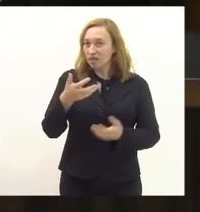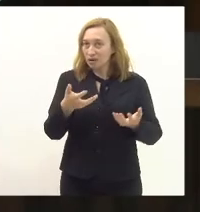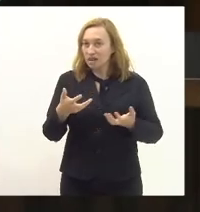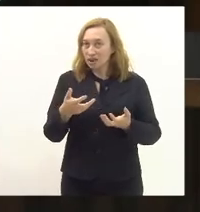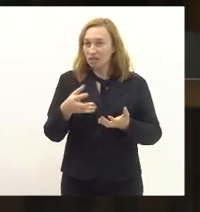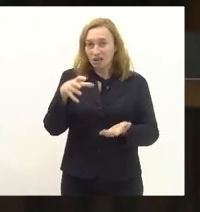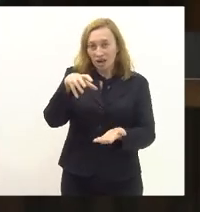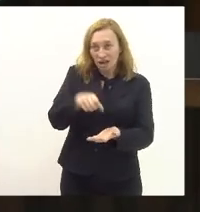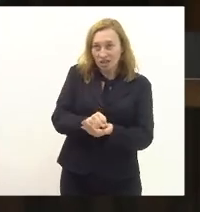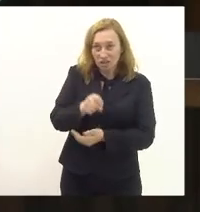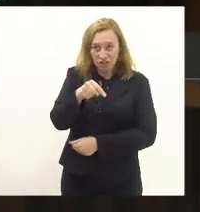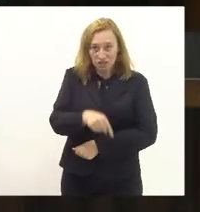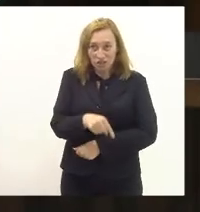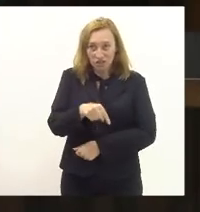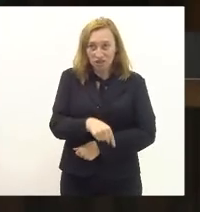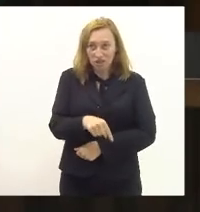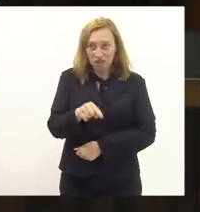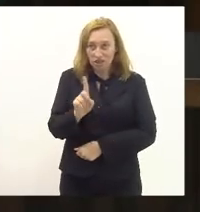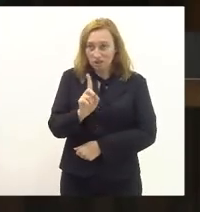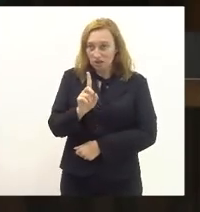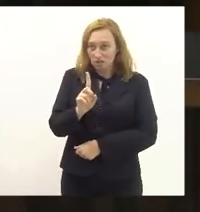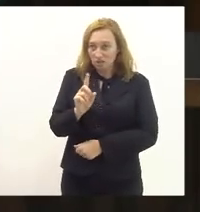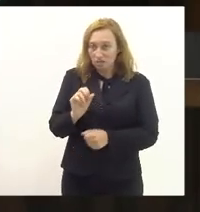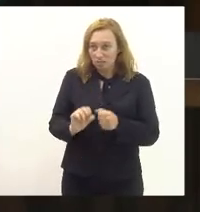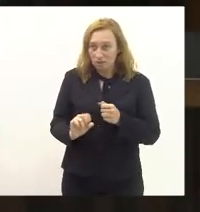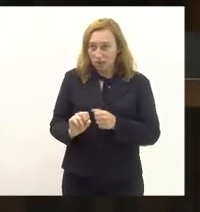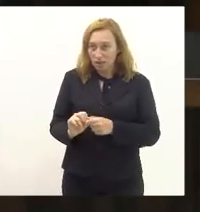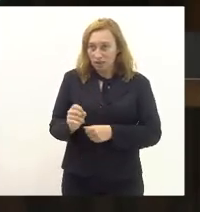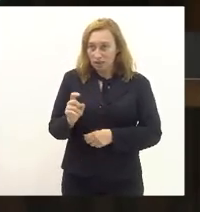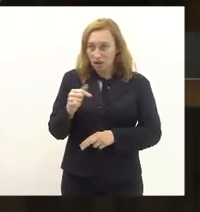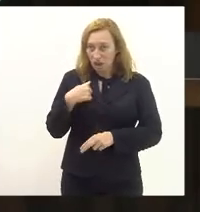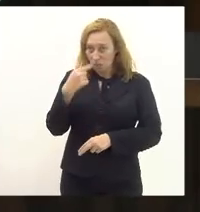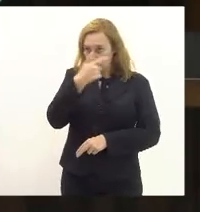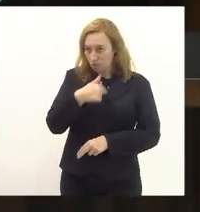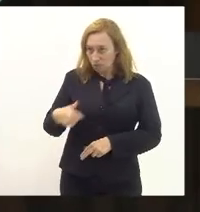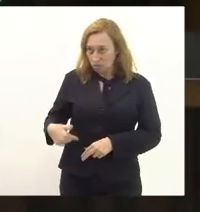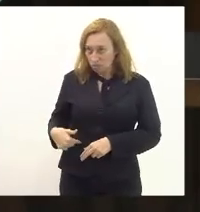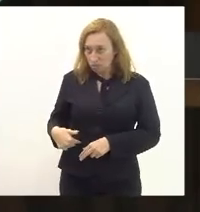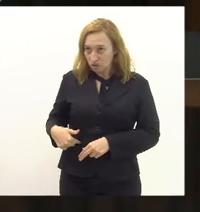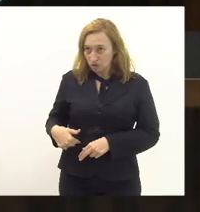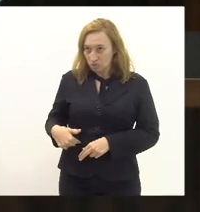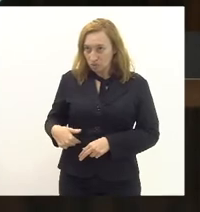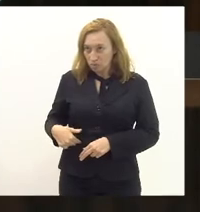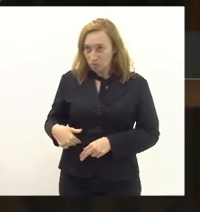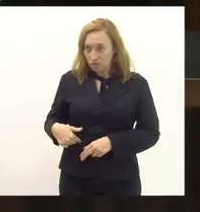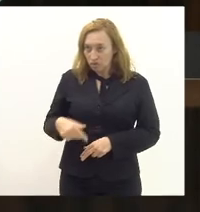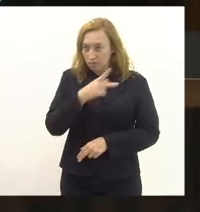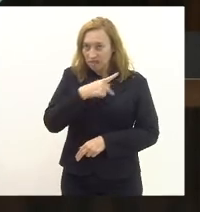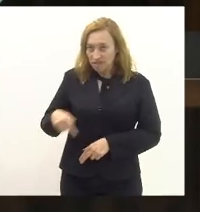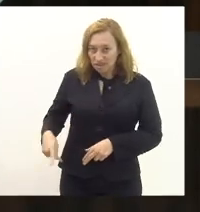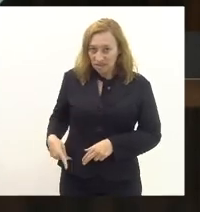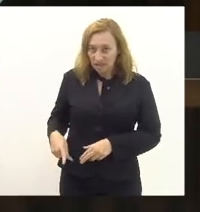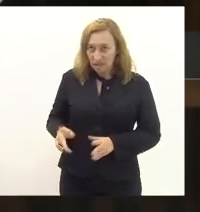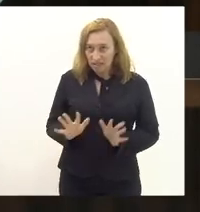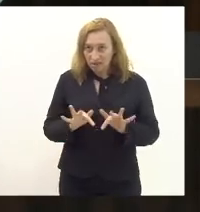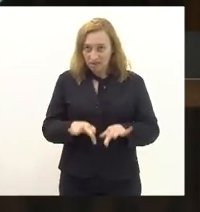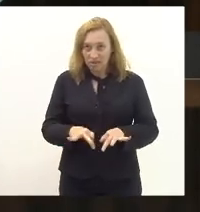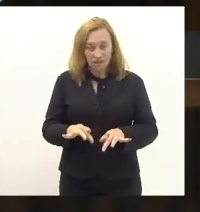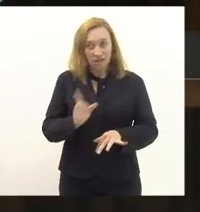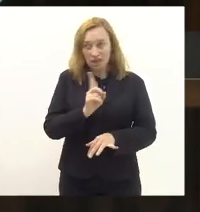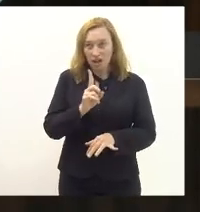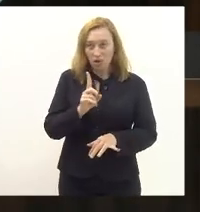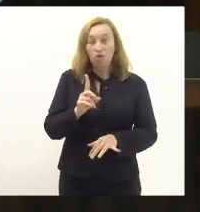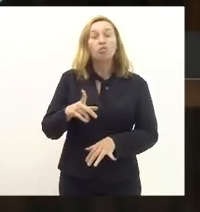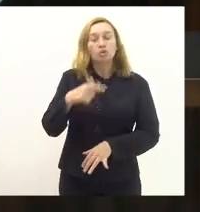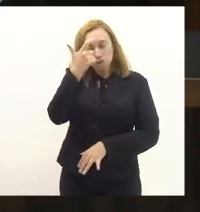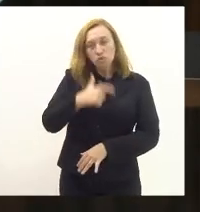aqui um registro, e não faço na condição de que estou presidindo o expediente final, não. Faço na condição de